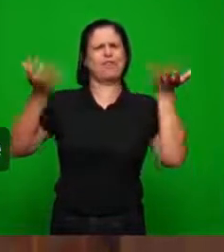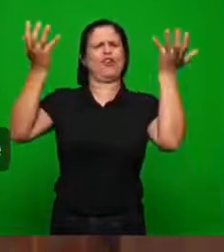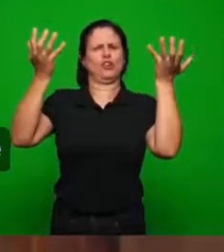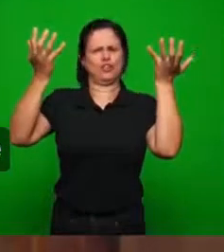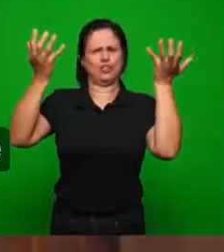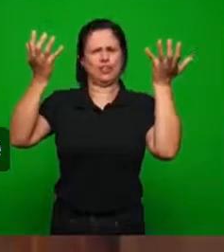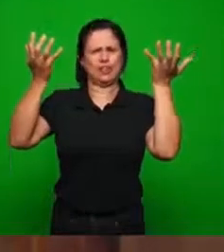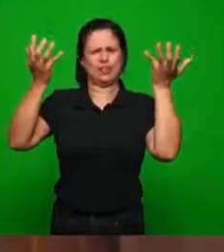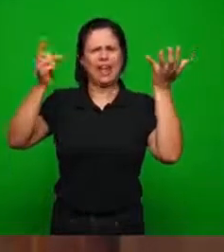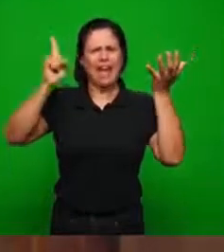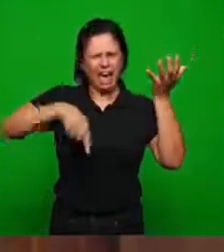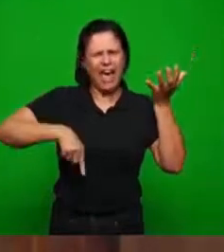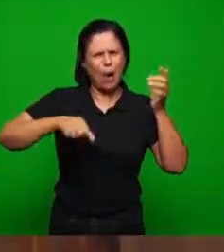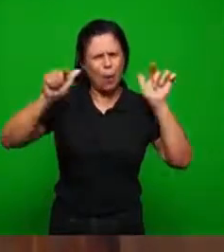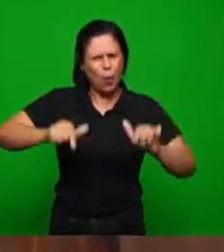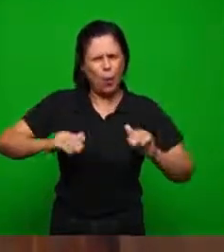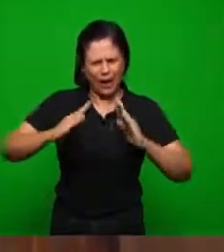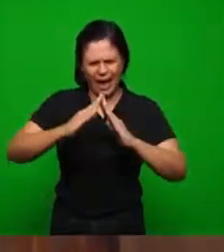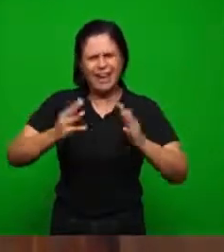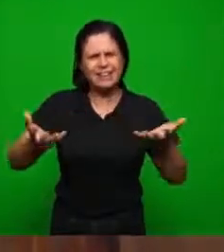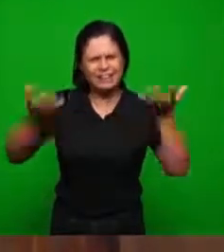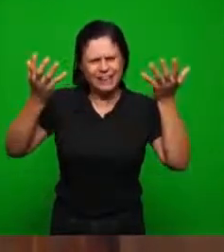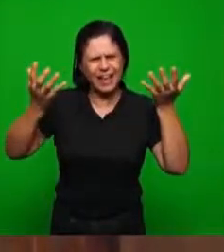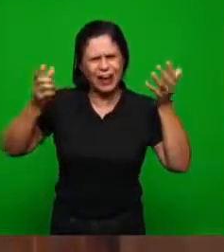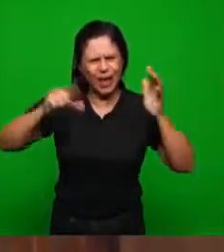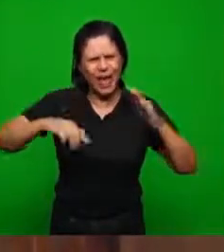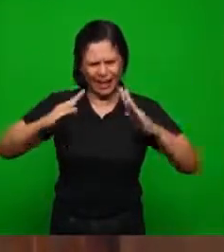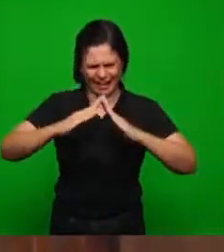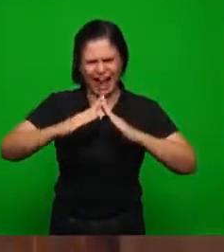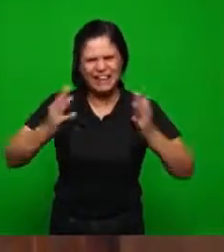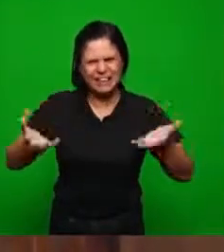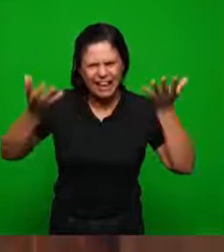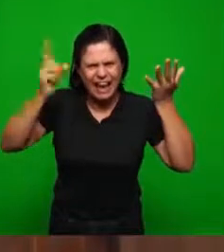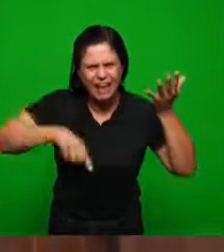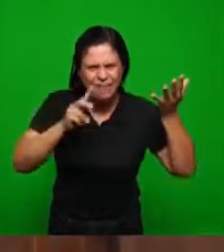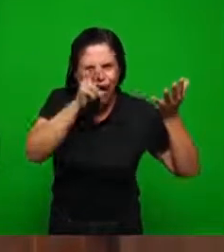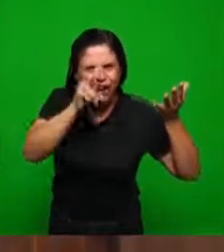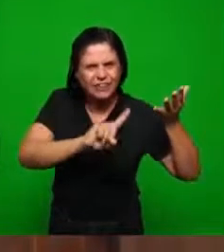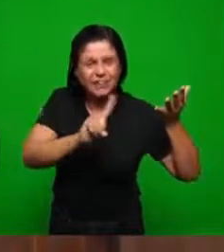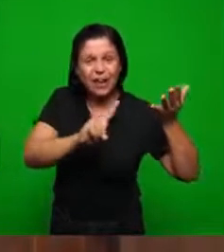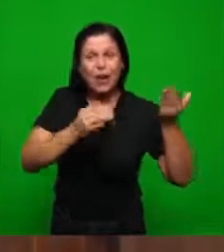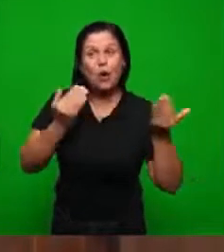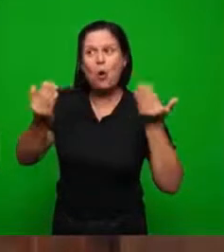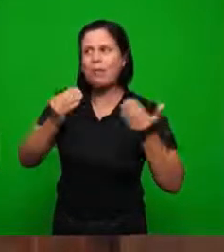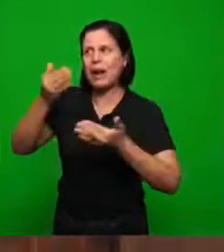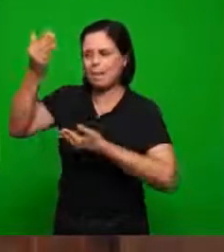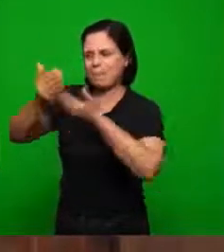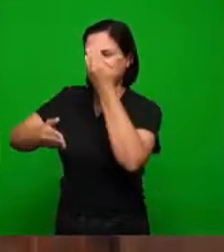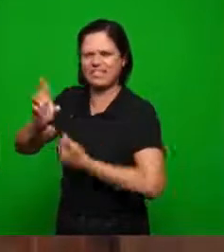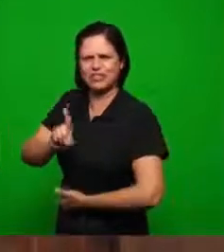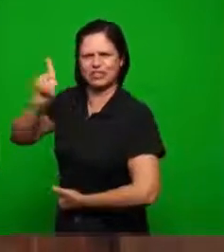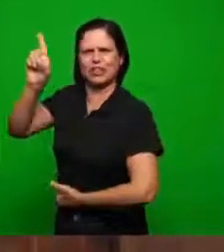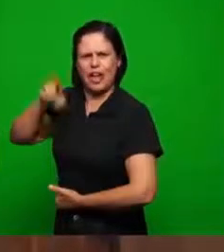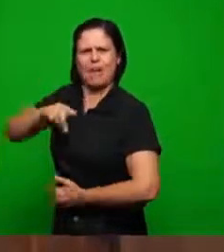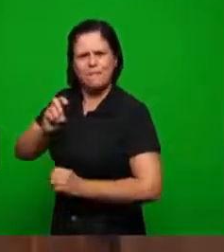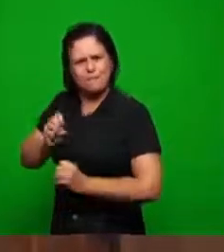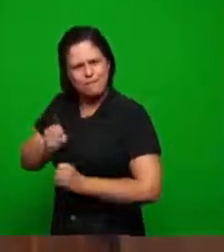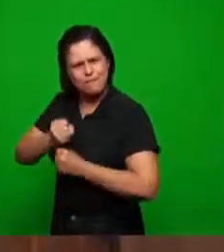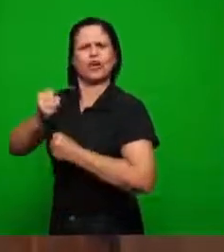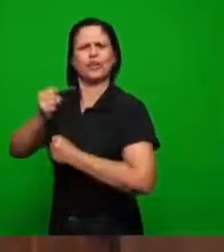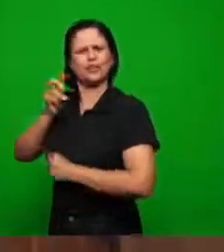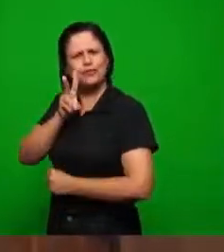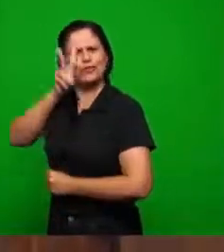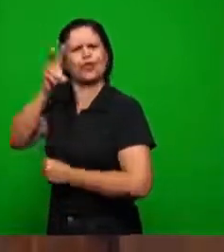de Wartburg, que ele estava escondido, mas o castelo forte era a presença de Deus, era a palavra de